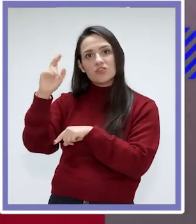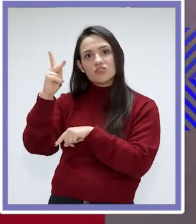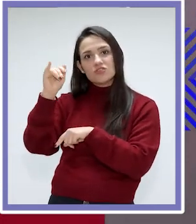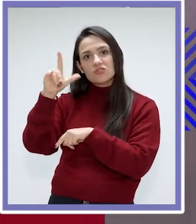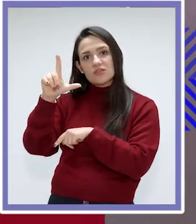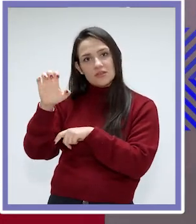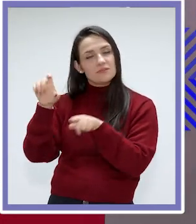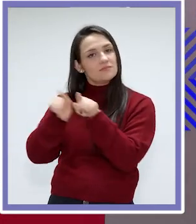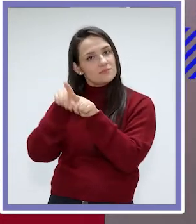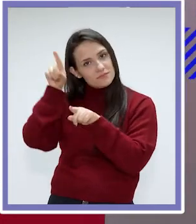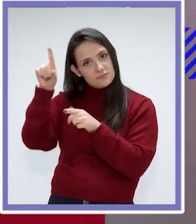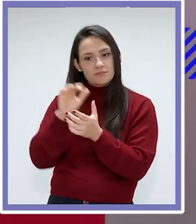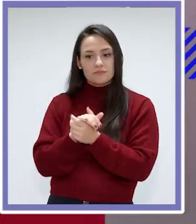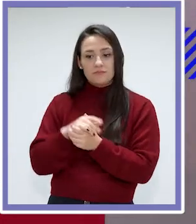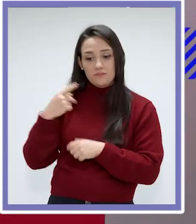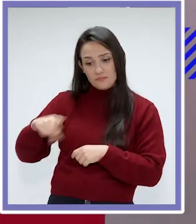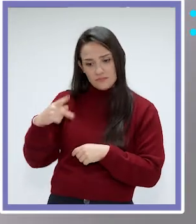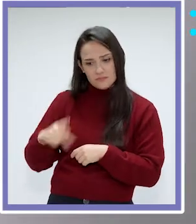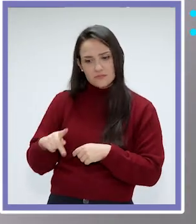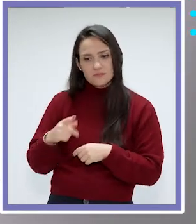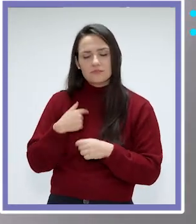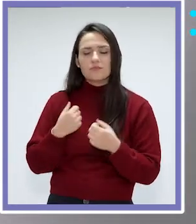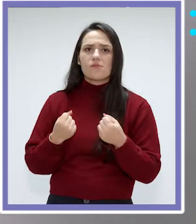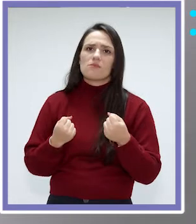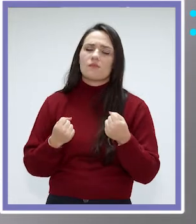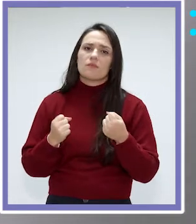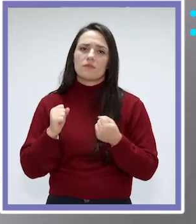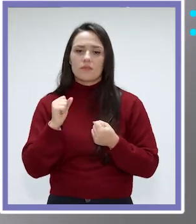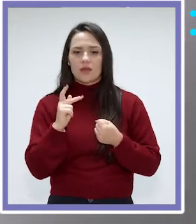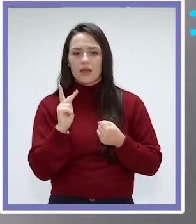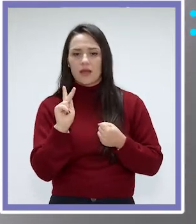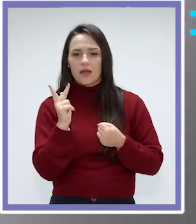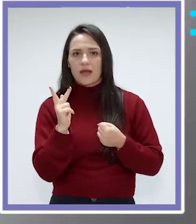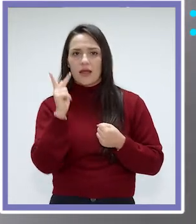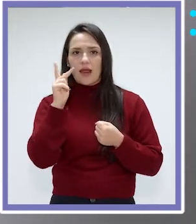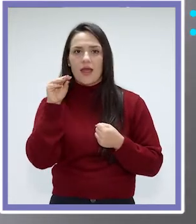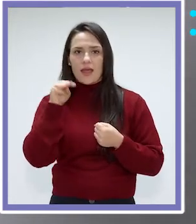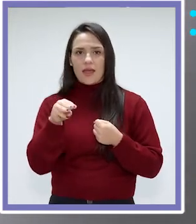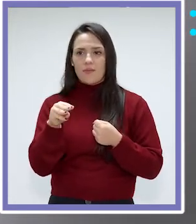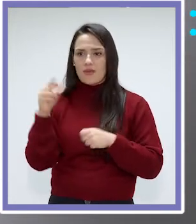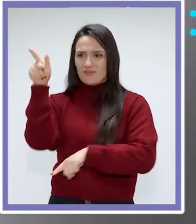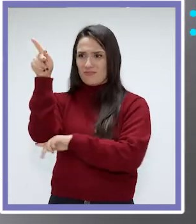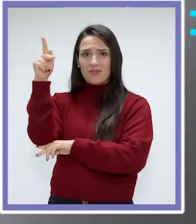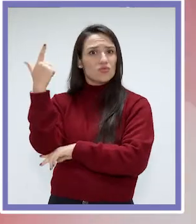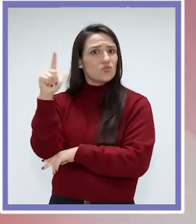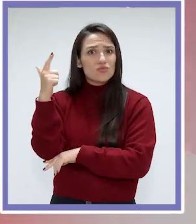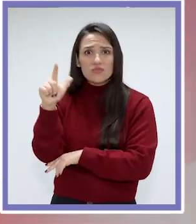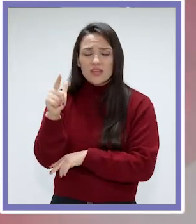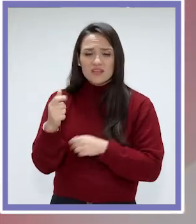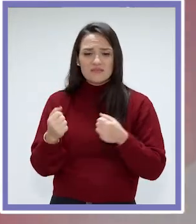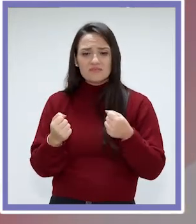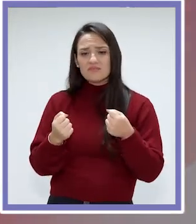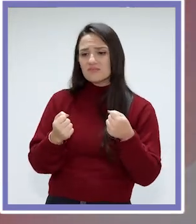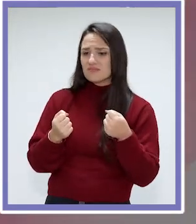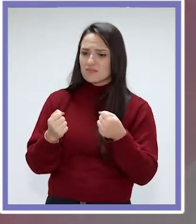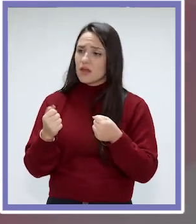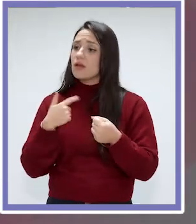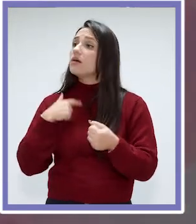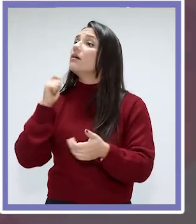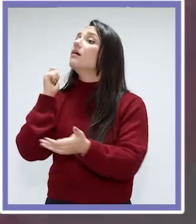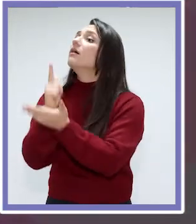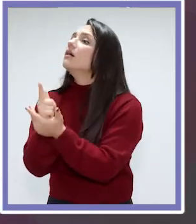nós andamos muitos quilômetros e a gente não tinha, por exemplo, um posto de gasolina, ou naquele posto de gasolina não recebia uma